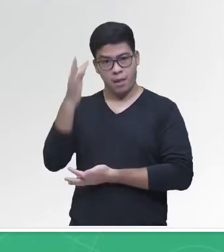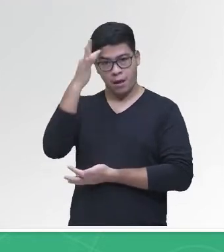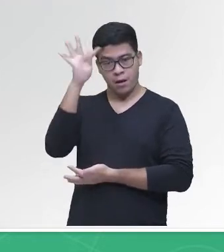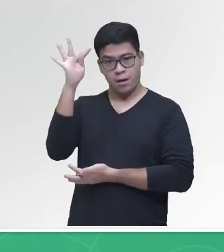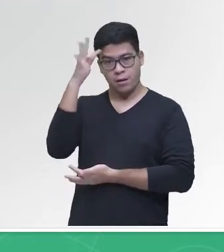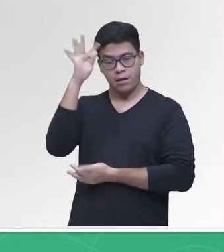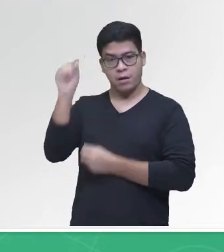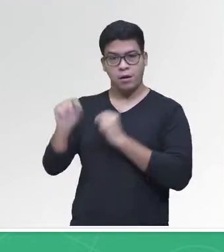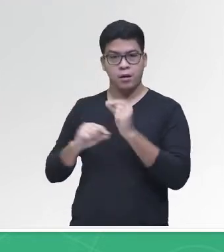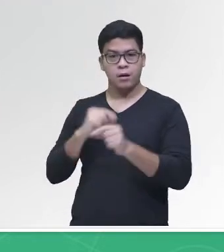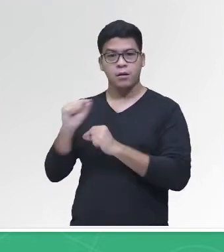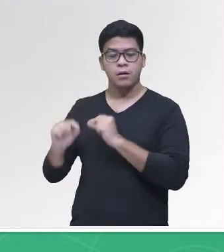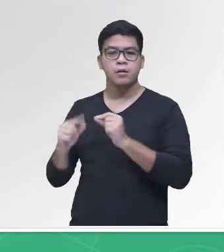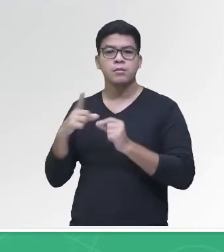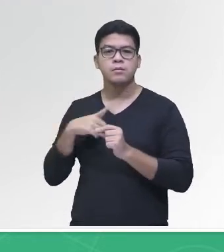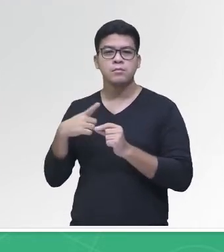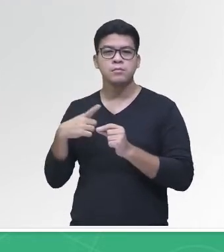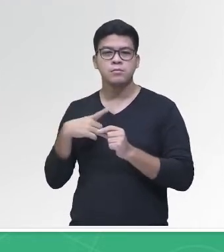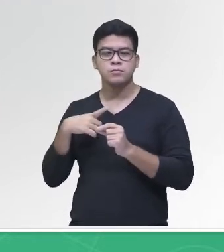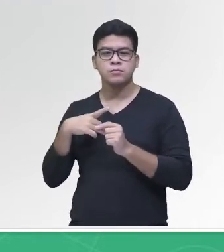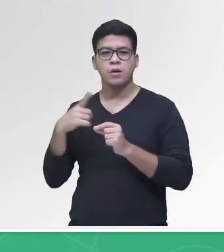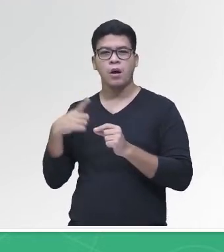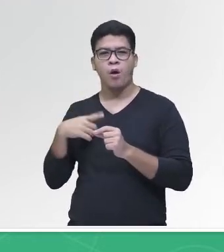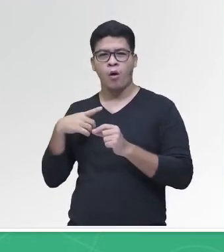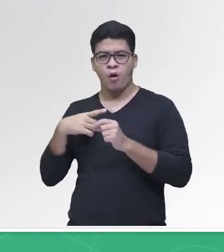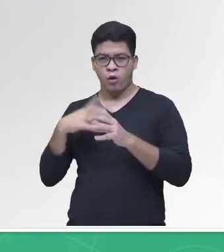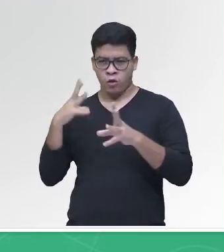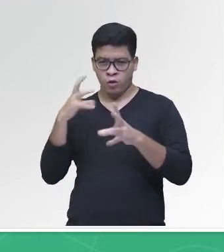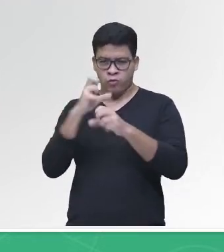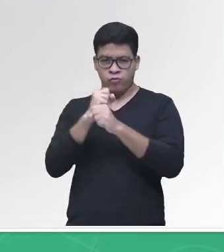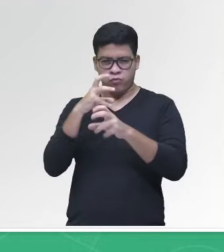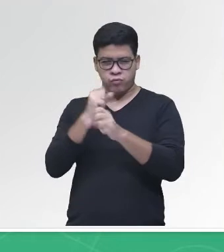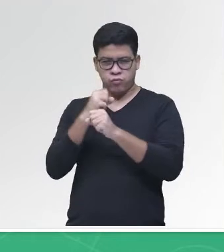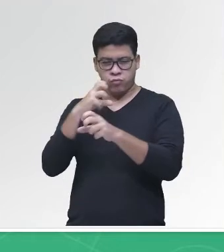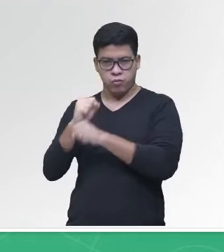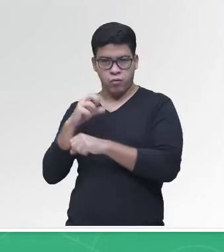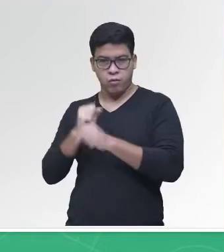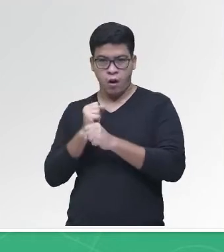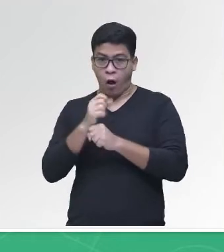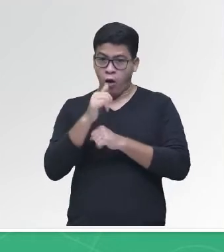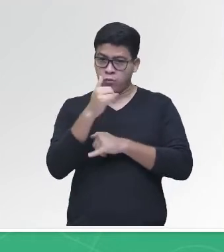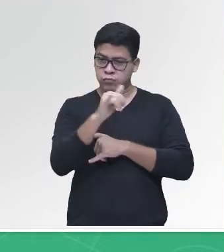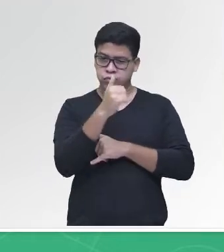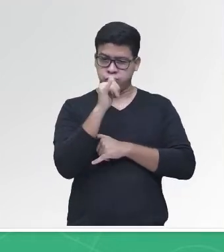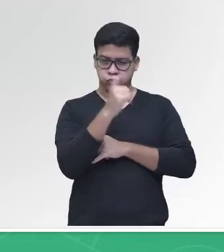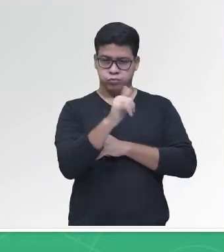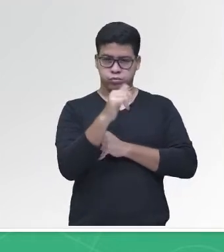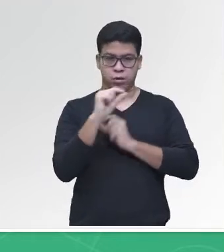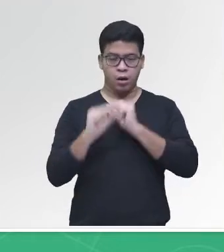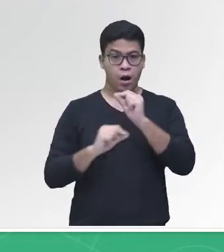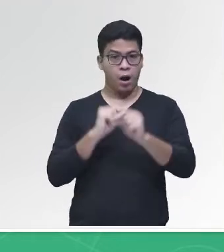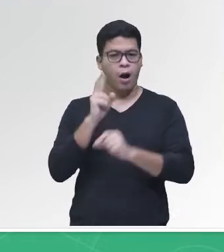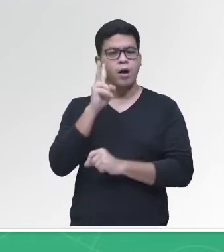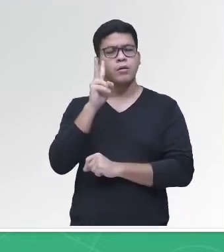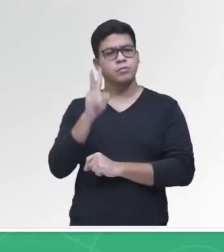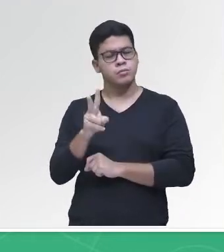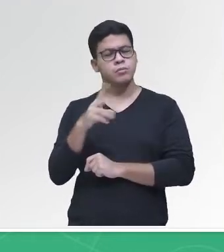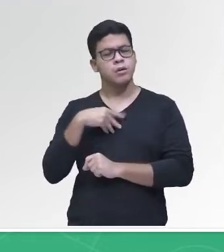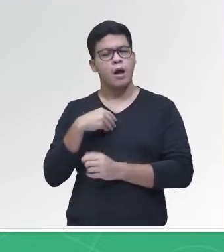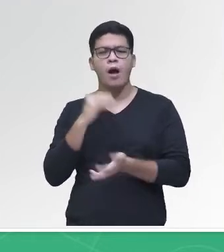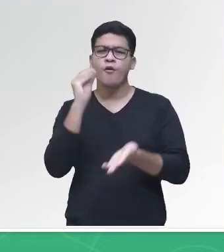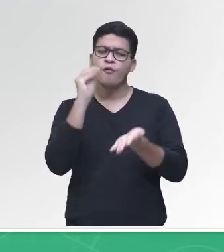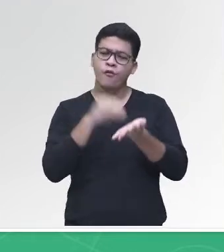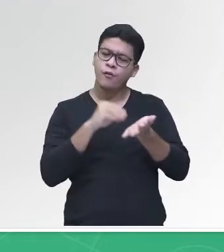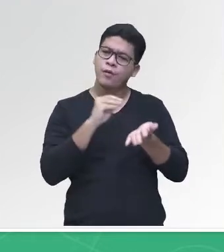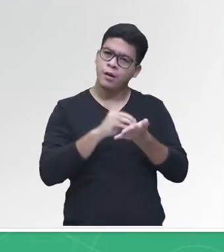o princípio de quantização das cargas elétricas. Lembram que fizemos um cálculo? Quem não estava presente nessa